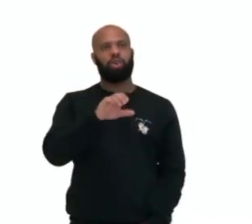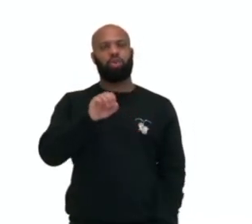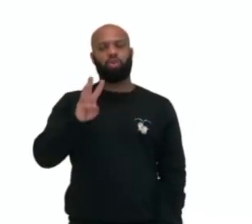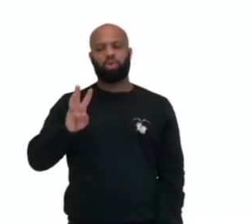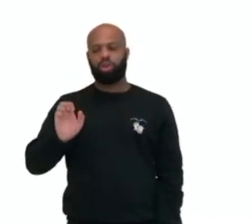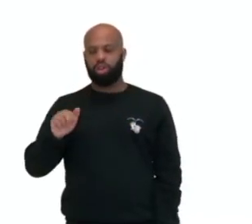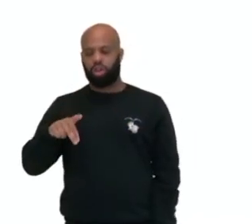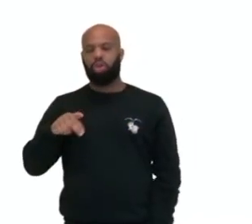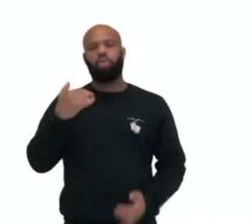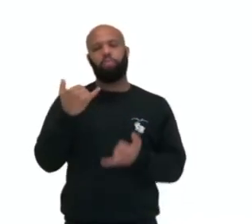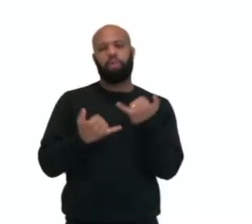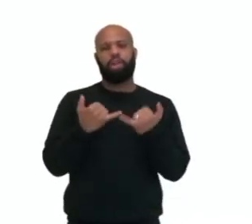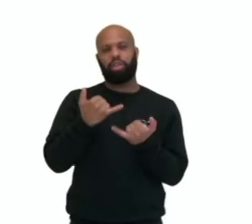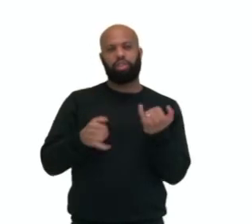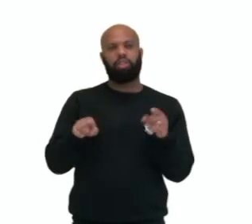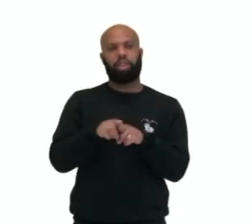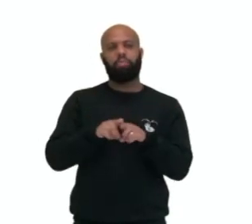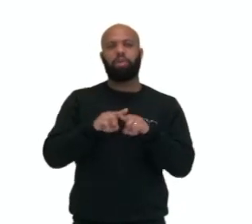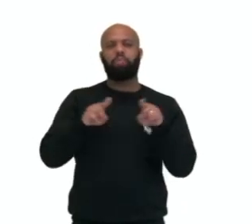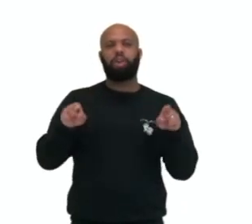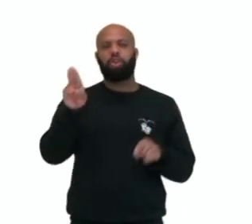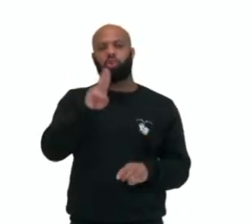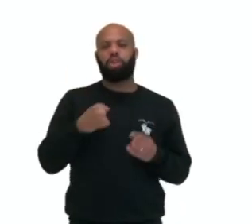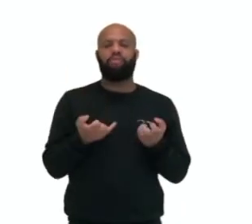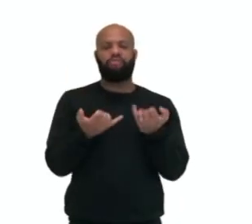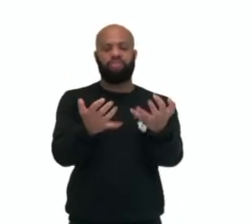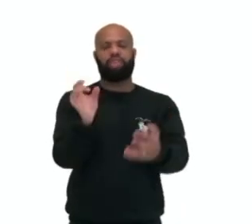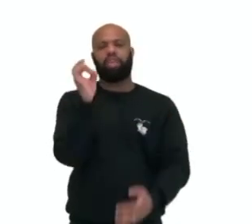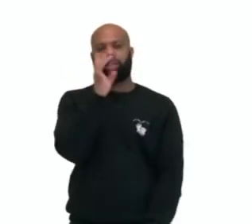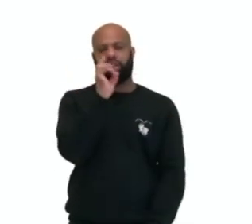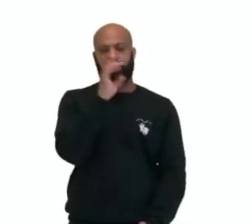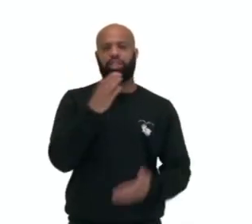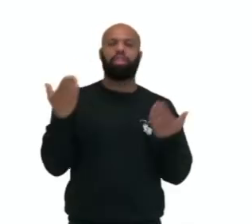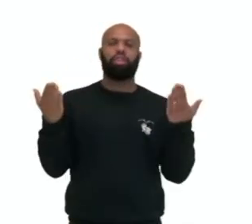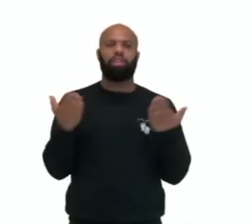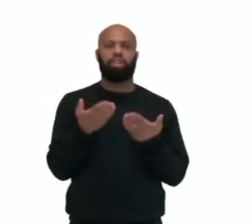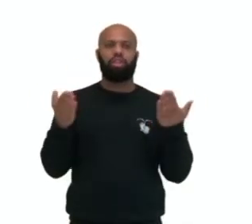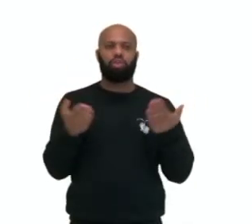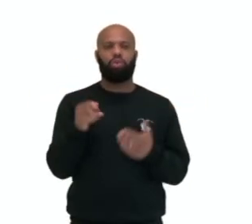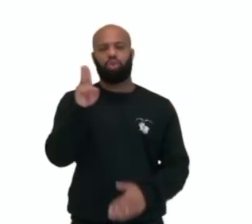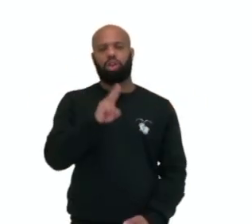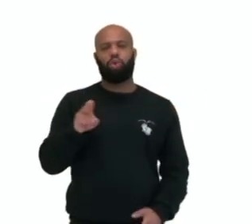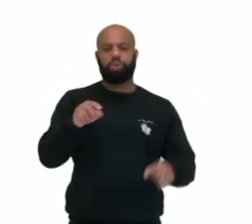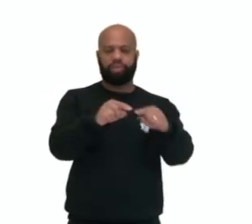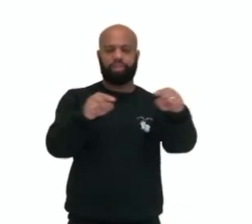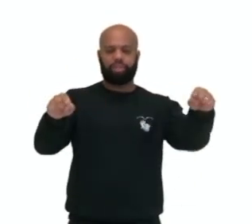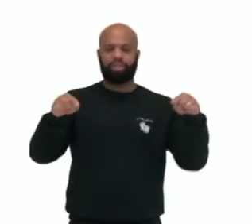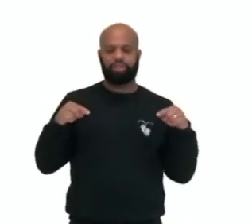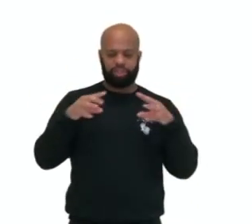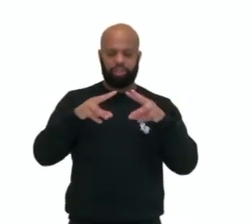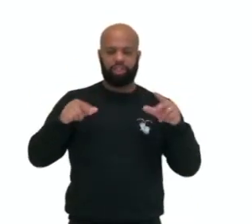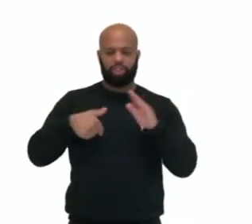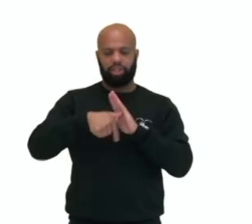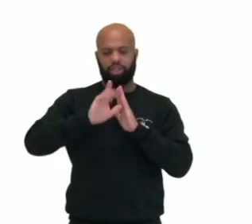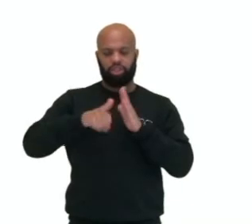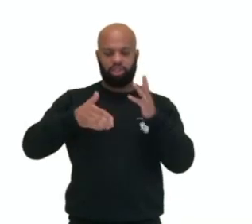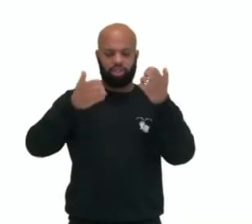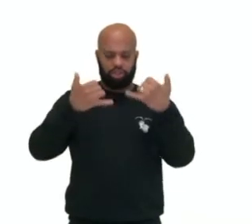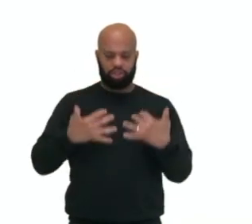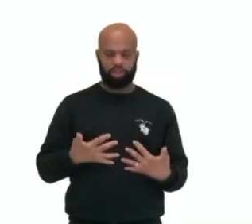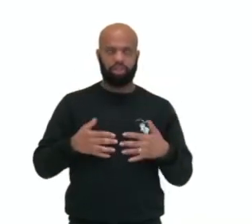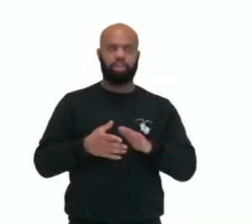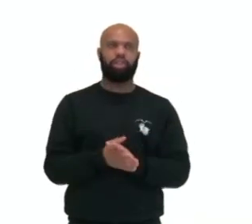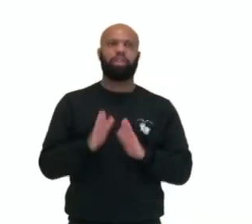de bocha jogada na grama, mas hoje é nesses moldes na quadra, como eu expliquei para vocês, tá?